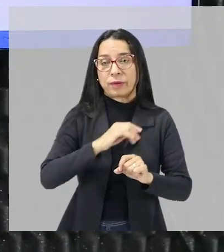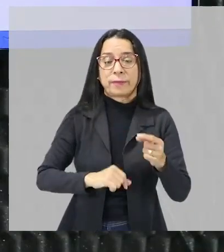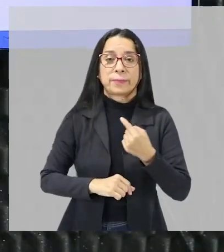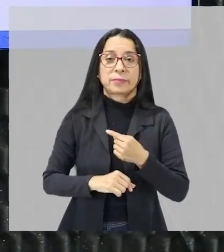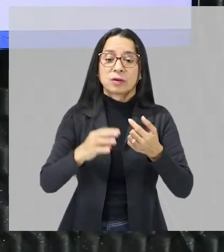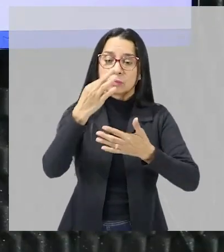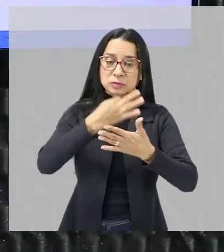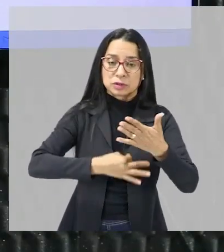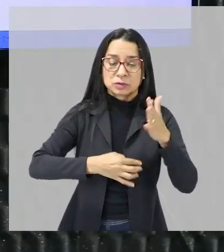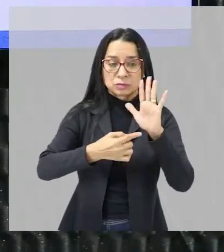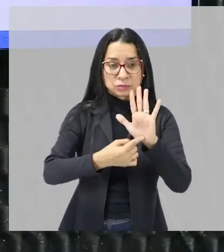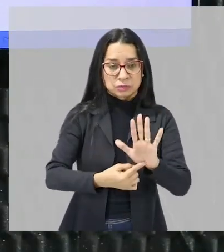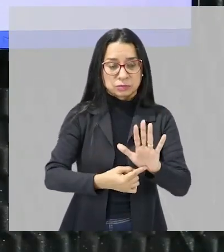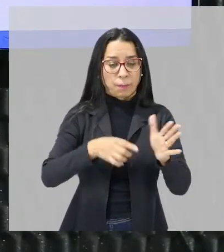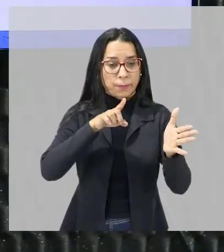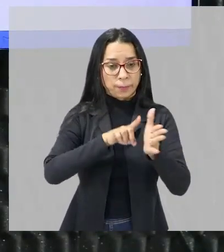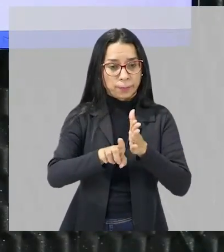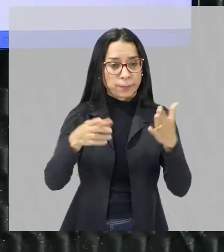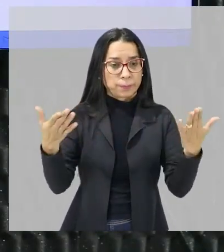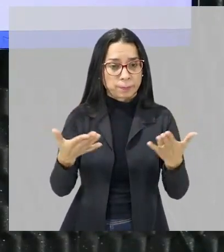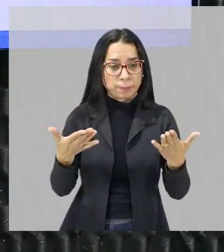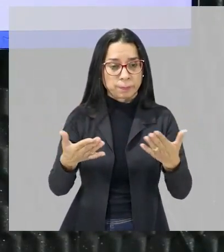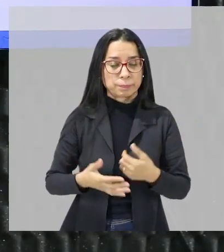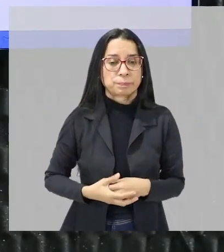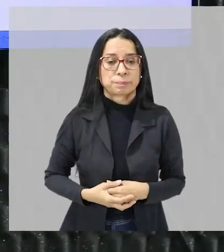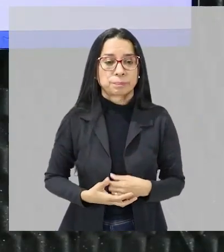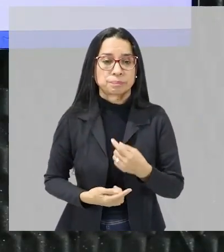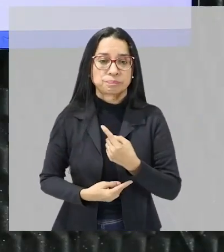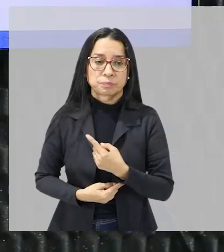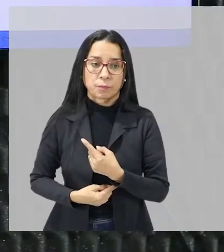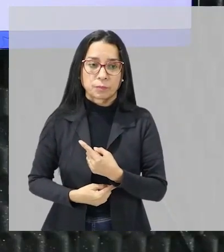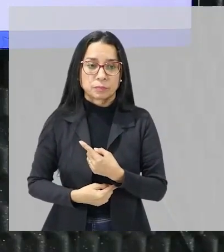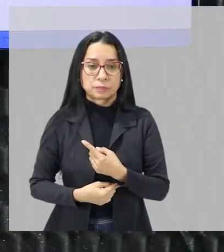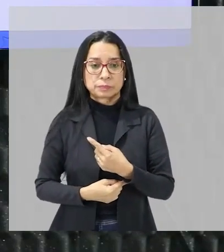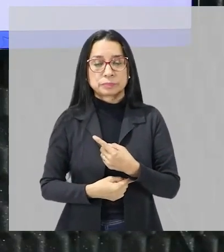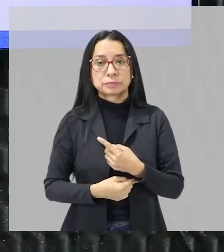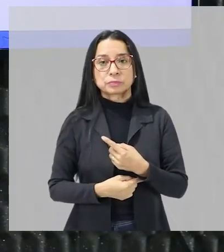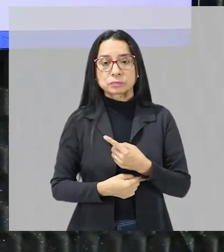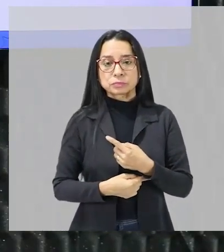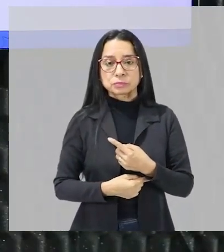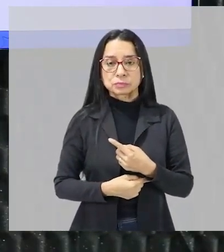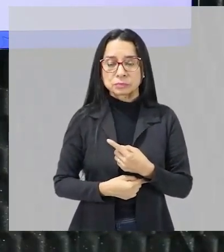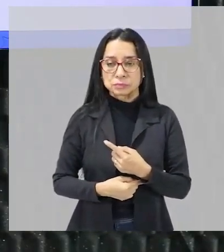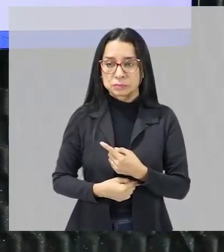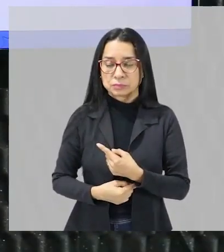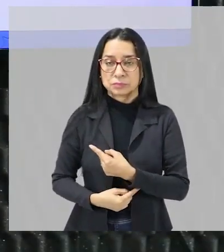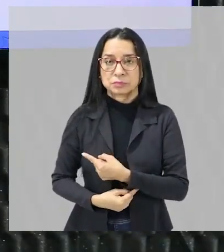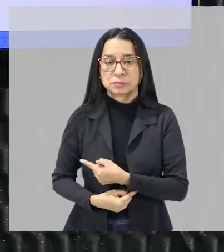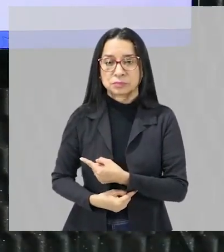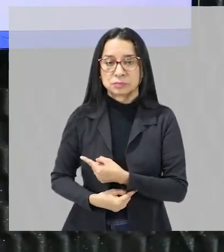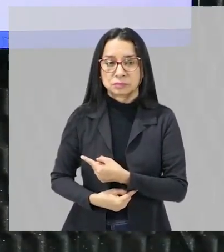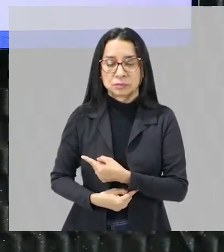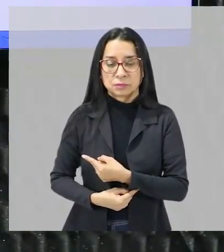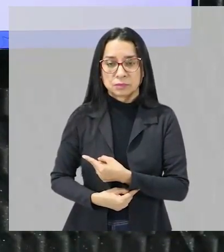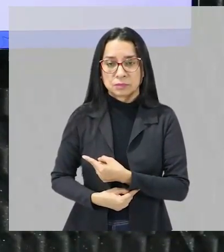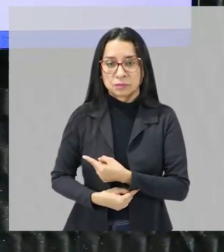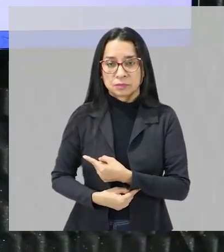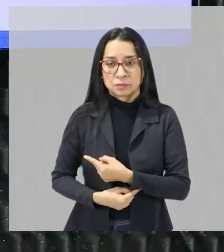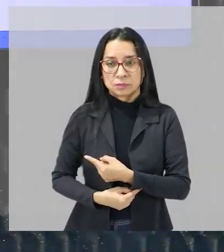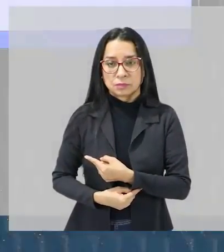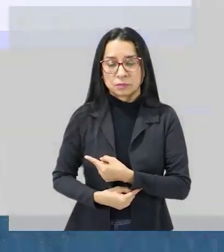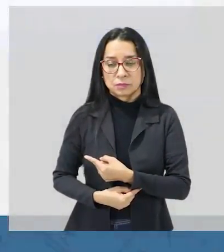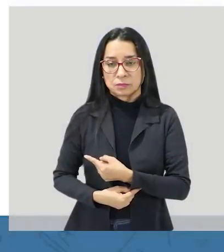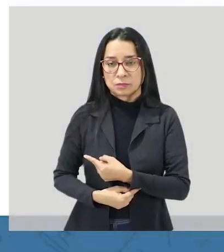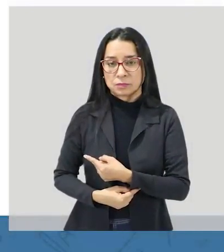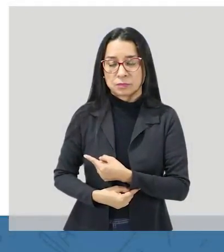nós. Vamos para a pergunta. Esse entendimento acerca dos meios de comunicação, grifa,